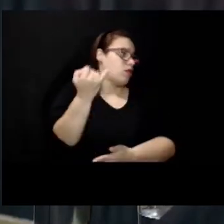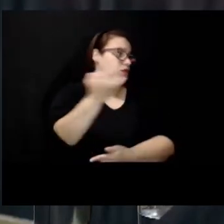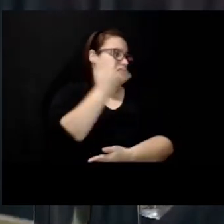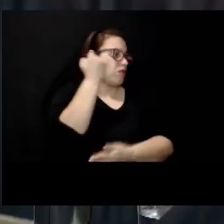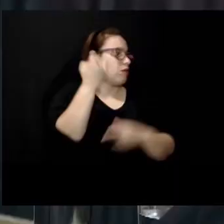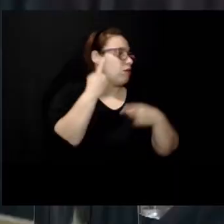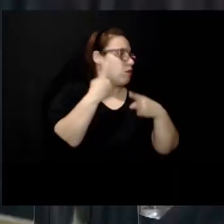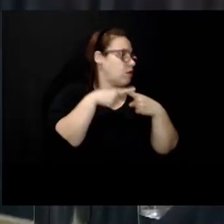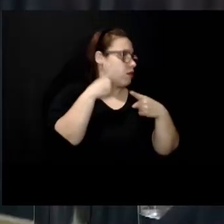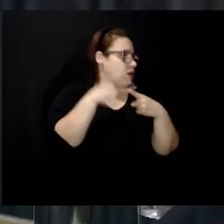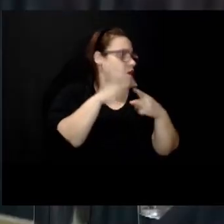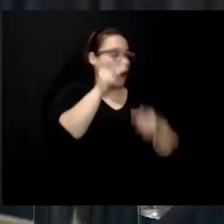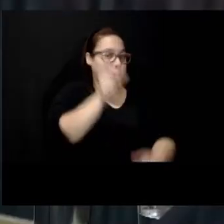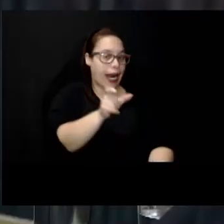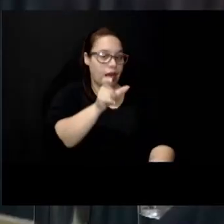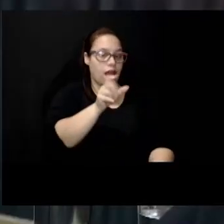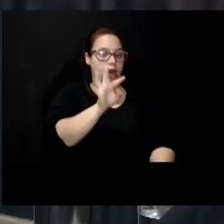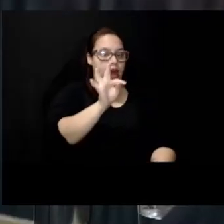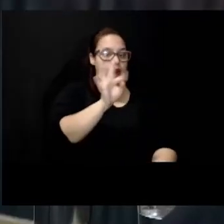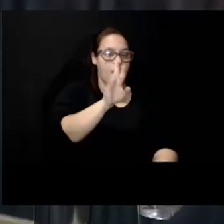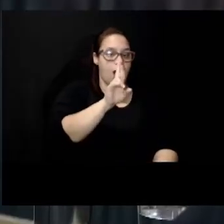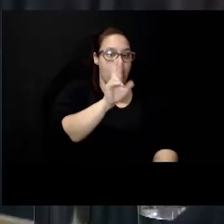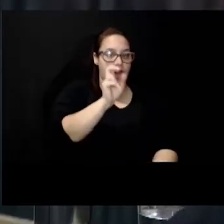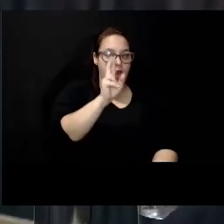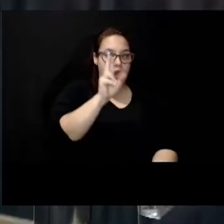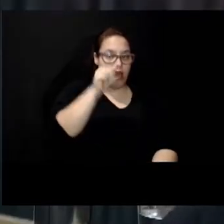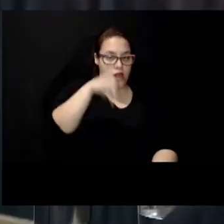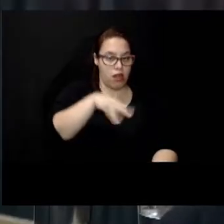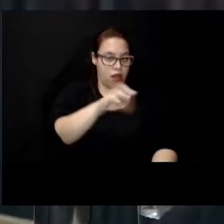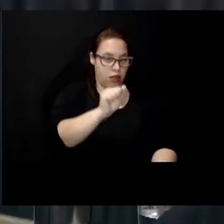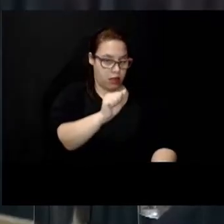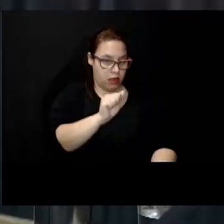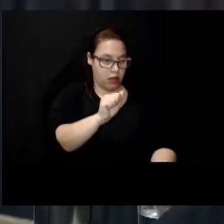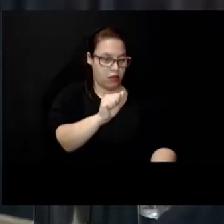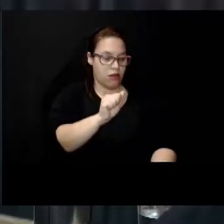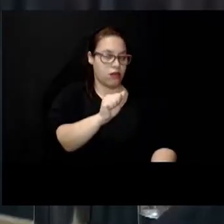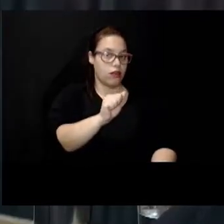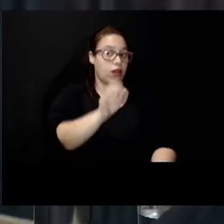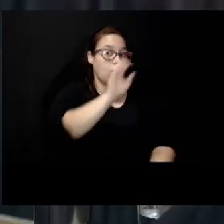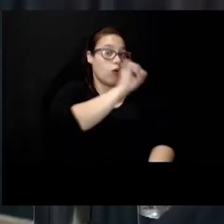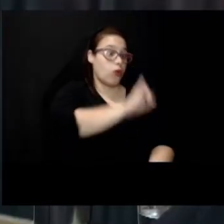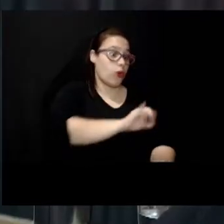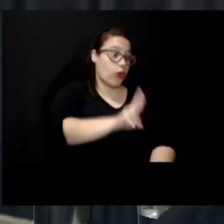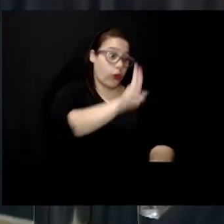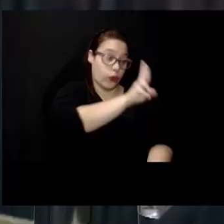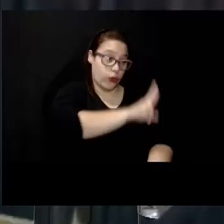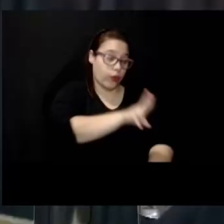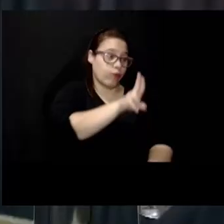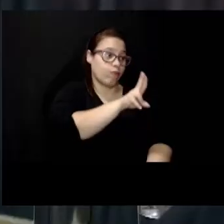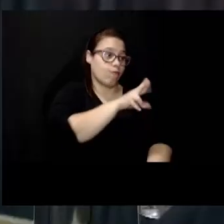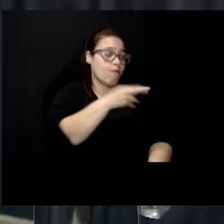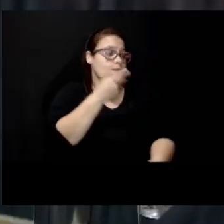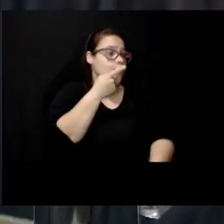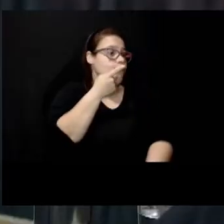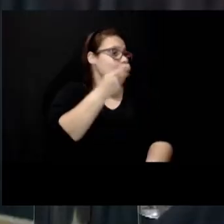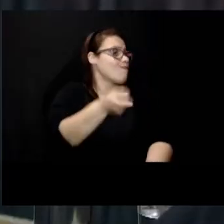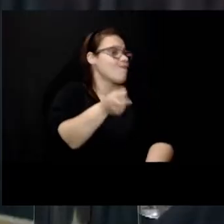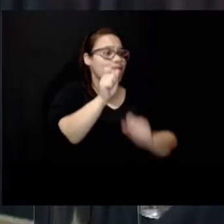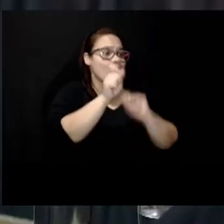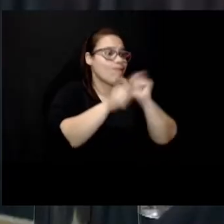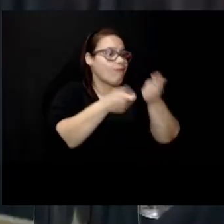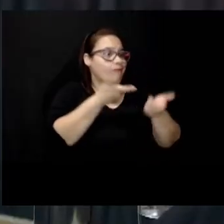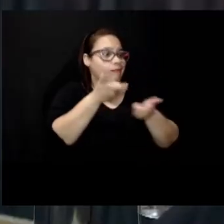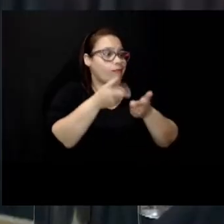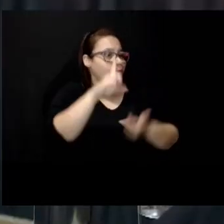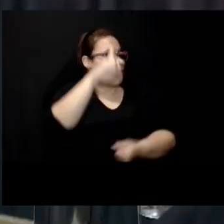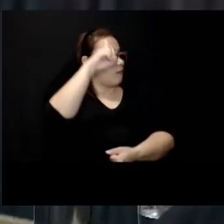palavra trauma, como você mesmo disse, Rúbia, ela é muito usada para se referir a situações do dia a dia